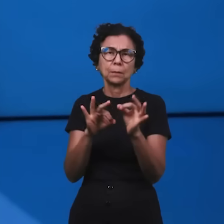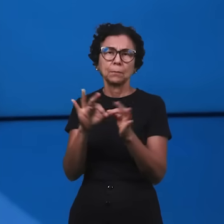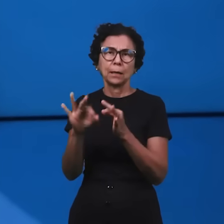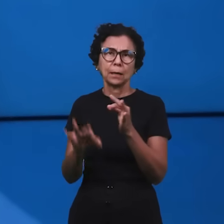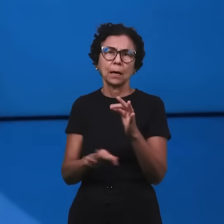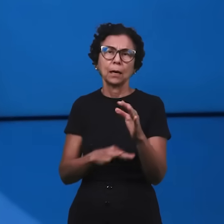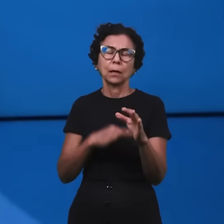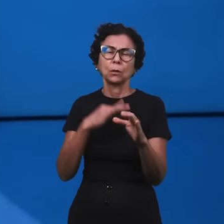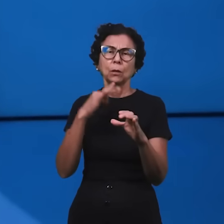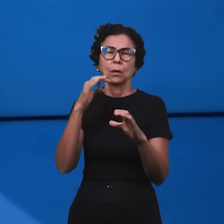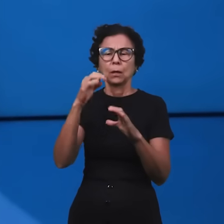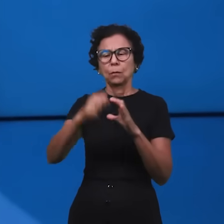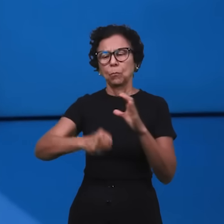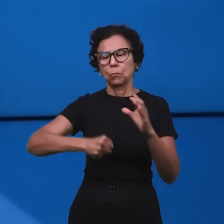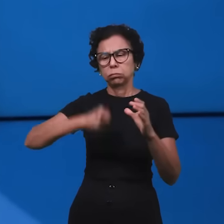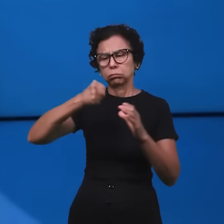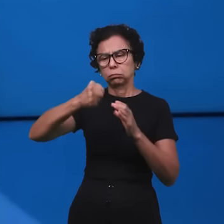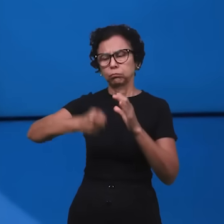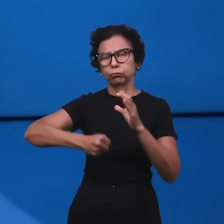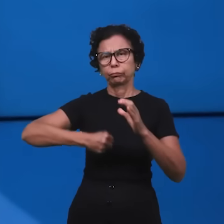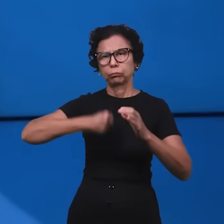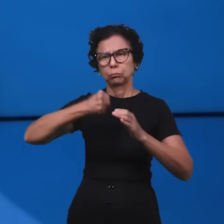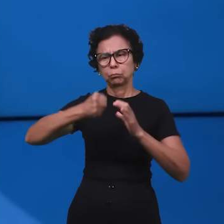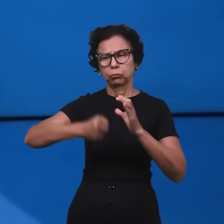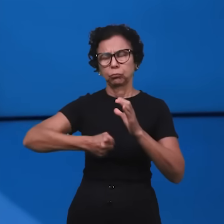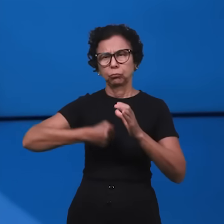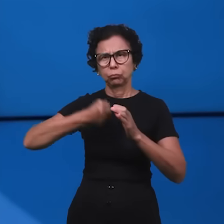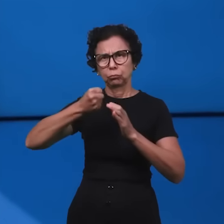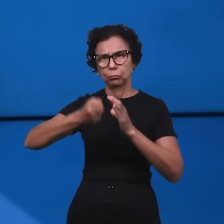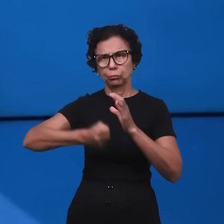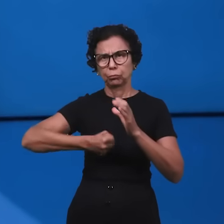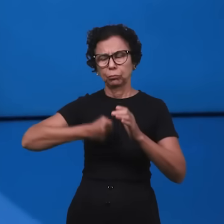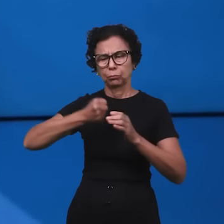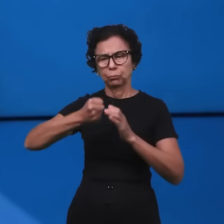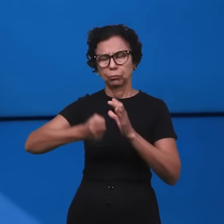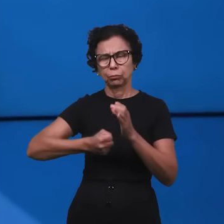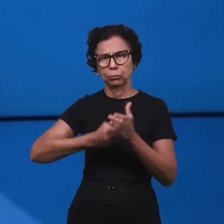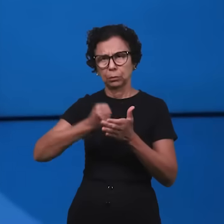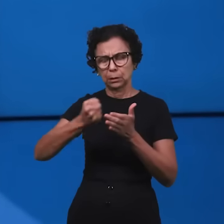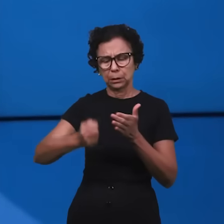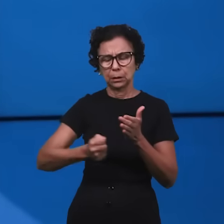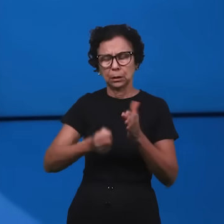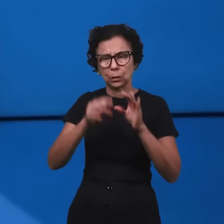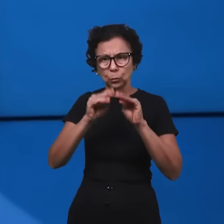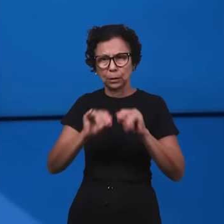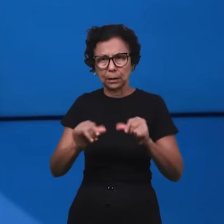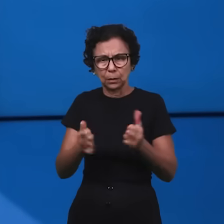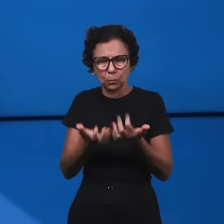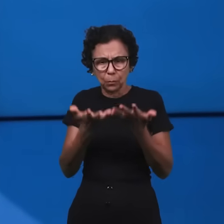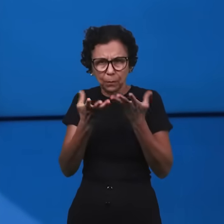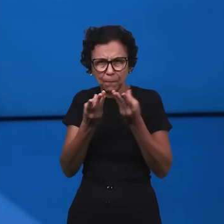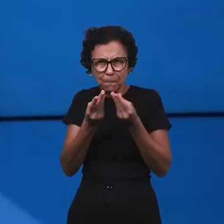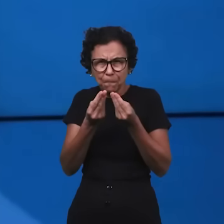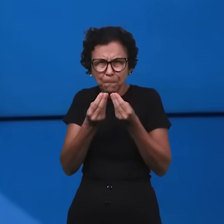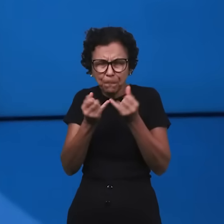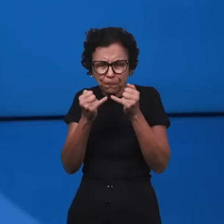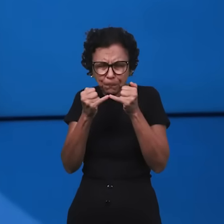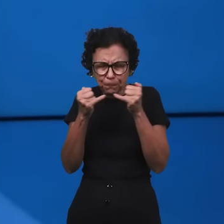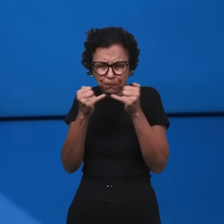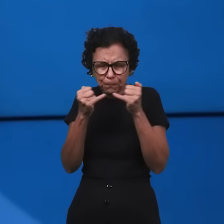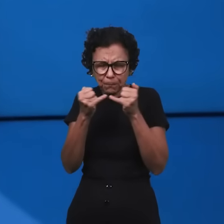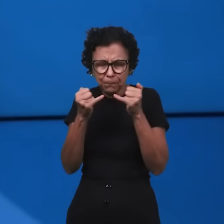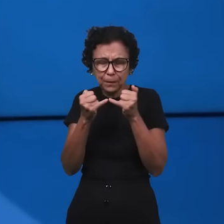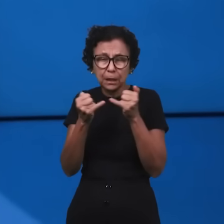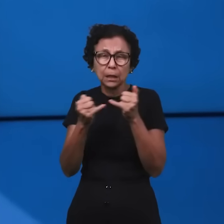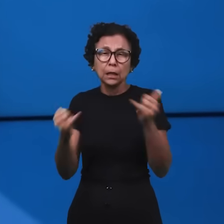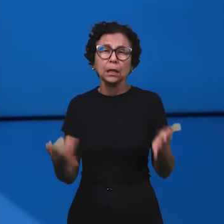e, por sinal, moída várias vezes para poder ficar um trigo bastante fino. De maneira que é uma característica do Senhor Jesus, aquilo